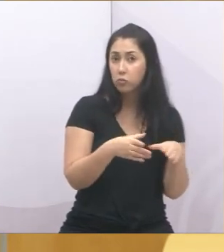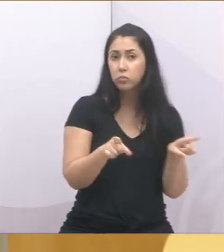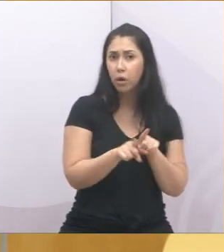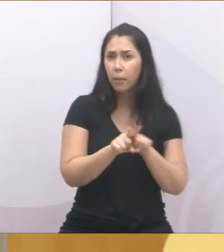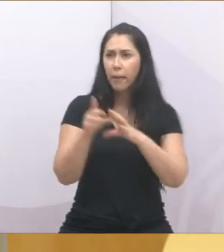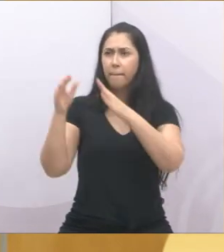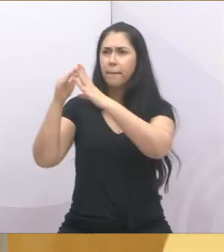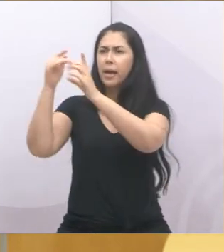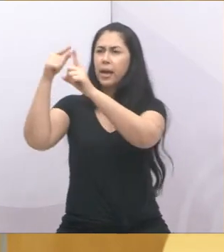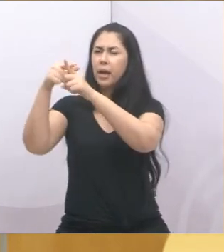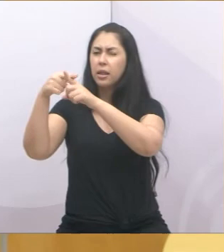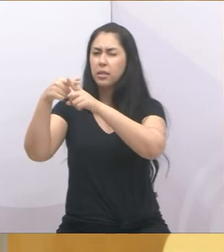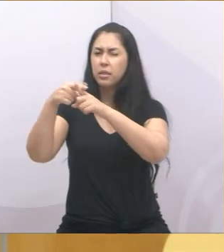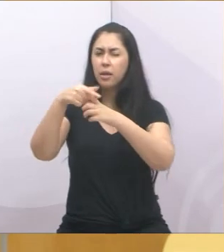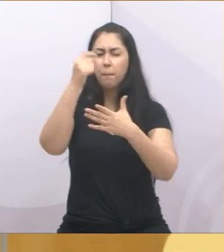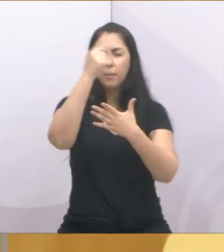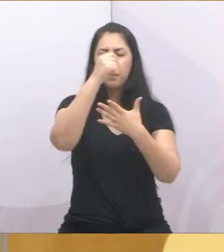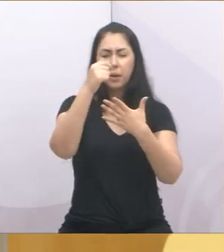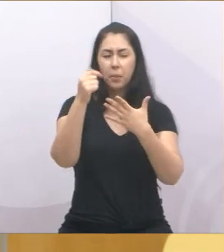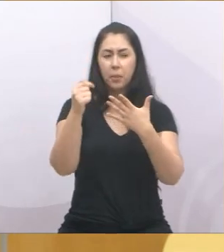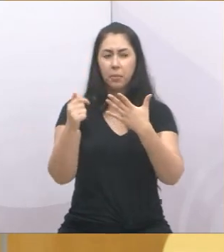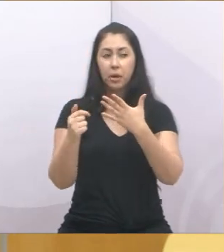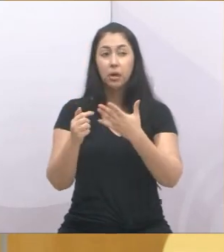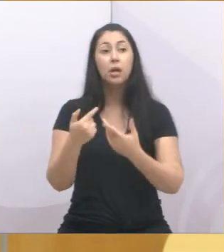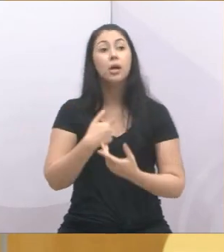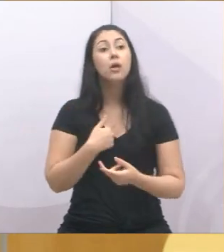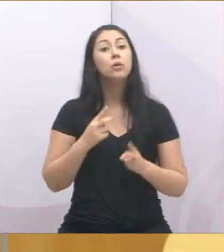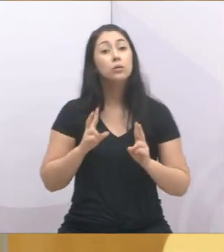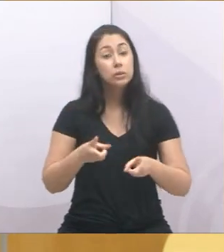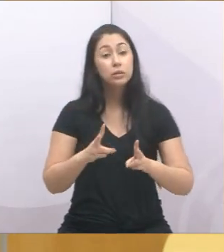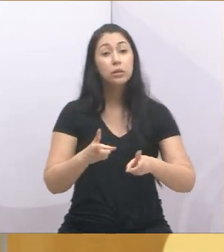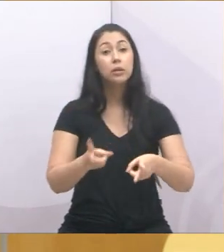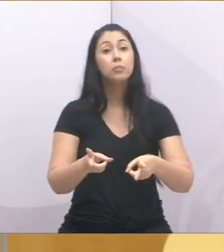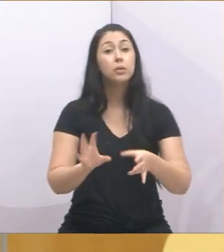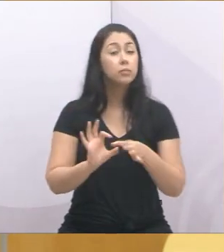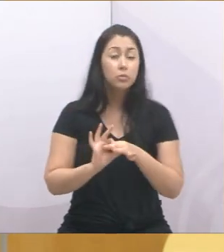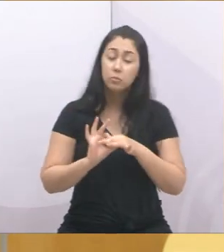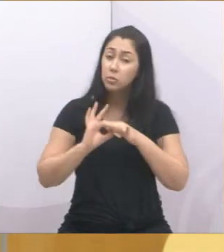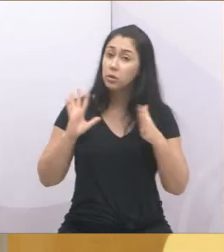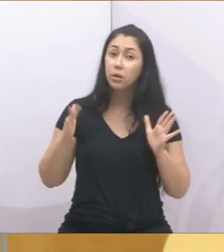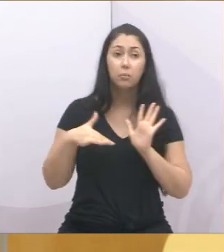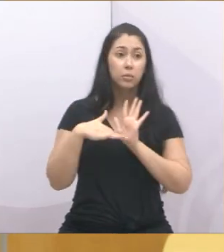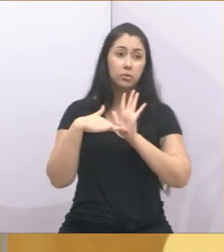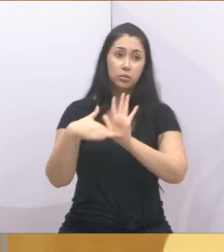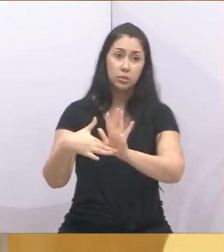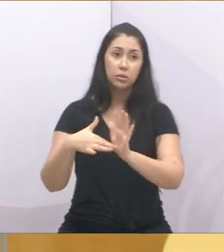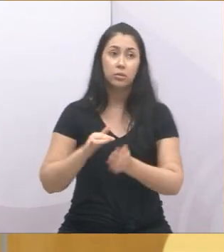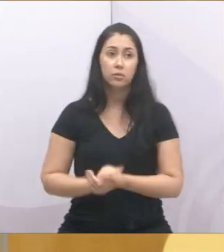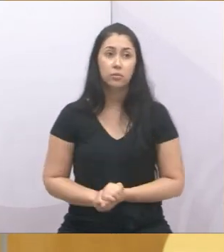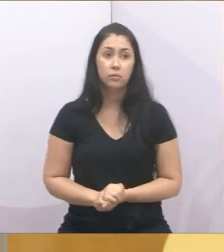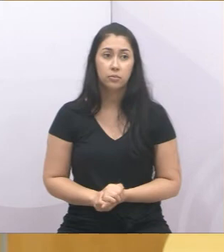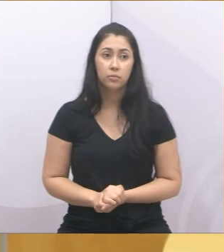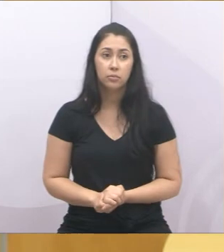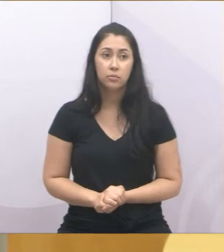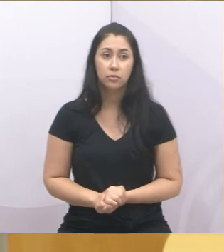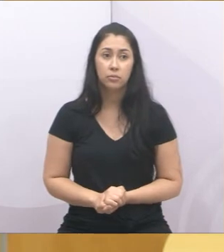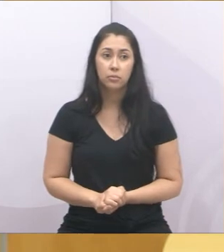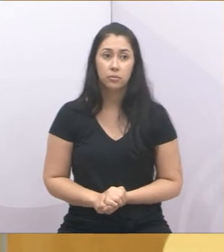capelas, ou quase que 100% delas, eu estive sempre à disposição quando precisarem.